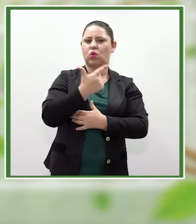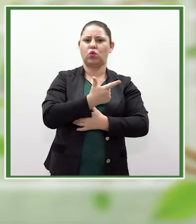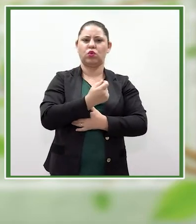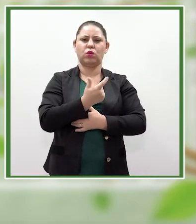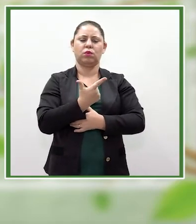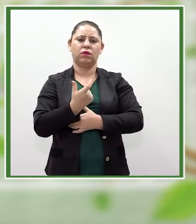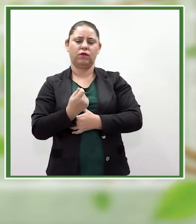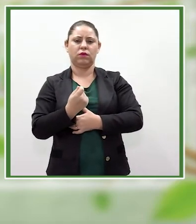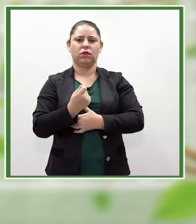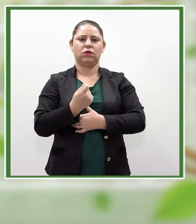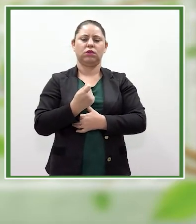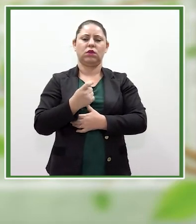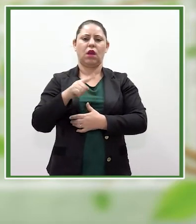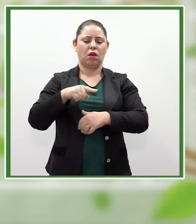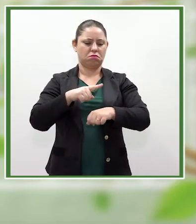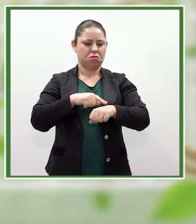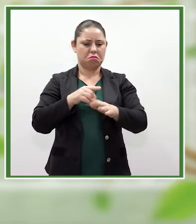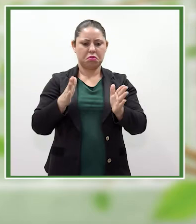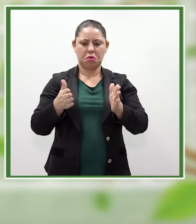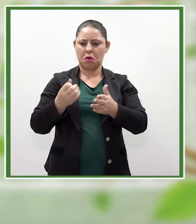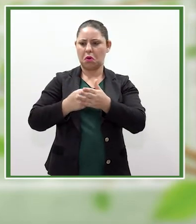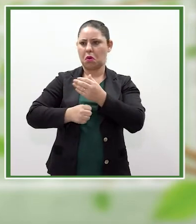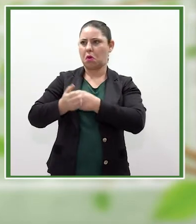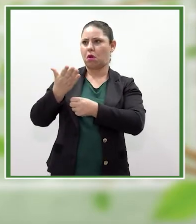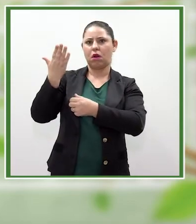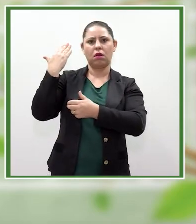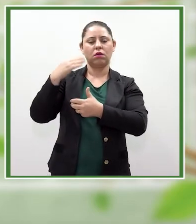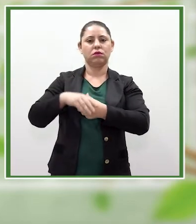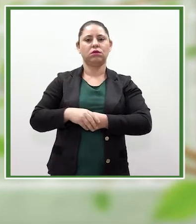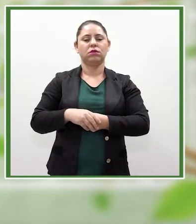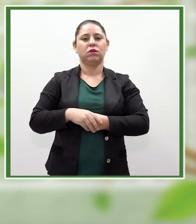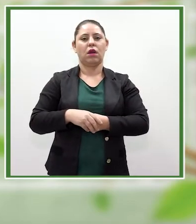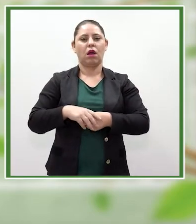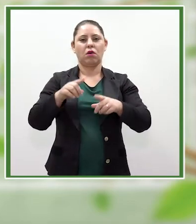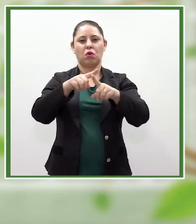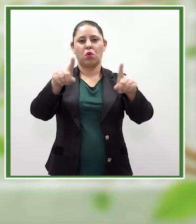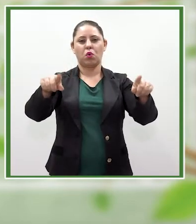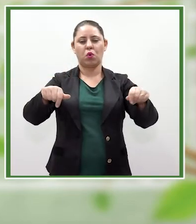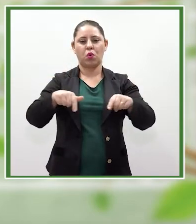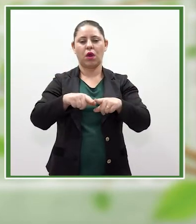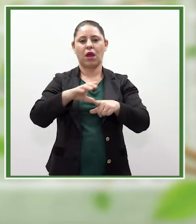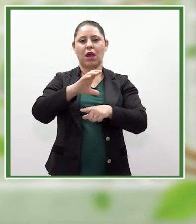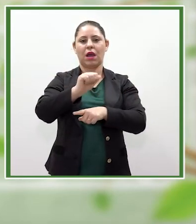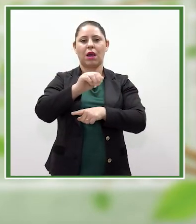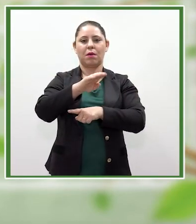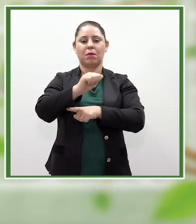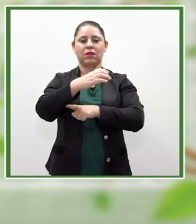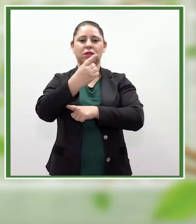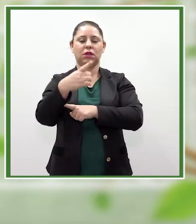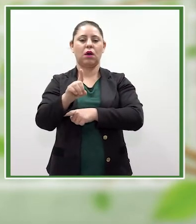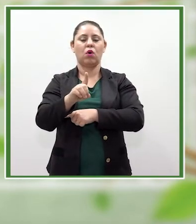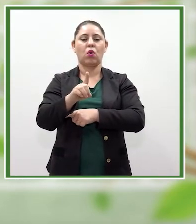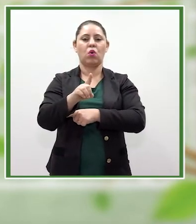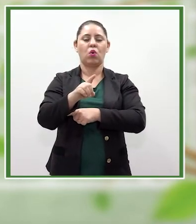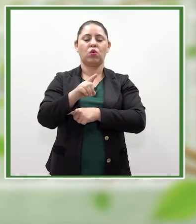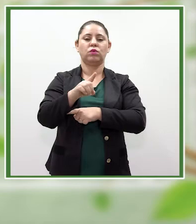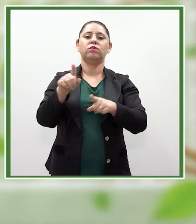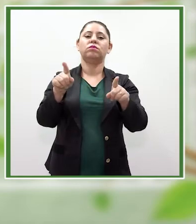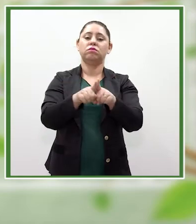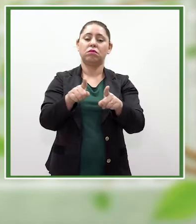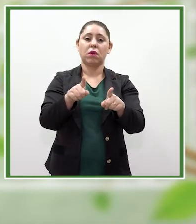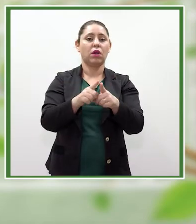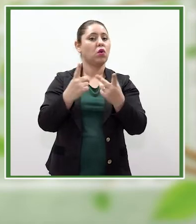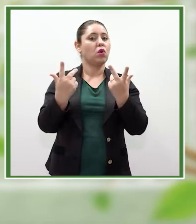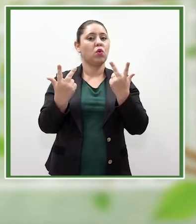Em reserva do Cavaçal, ou seja, lá no norte do estado do Mato Grosso, né? Também a mesma coisa, onda de frio e,